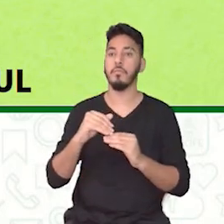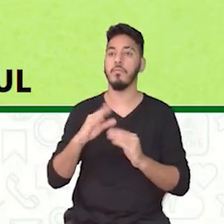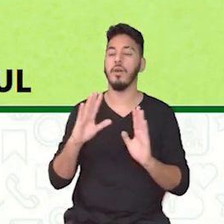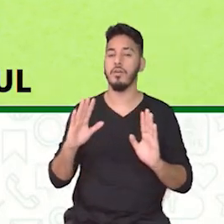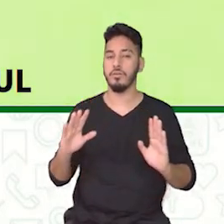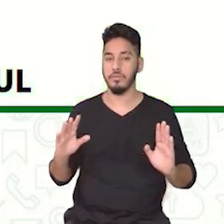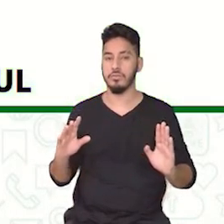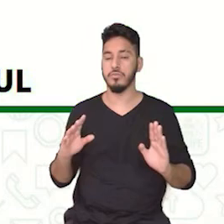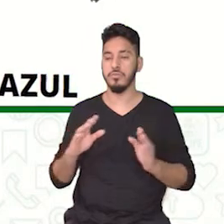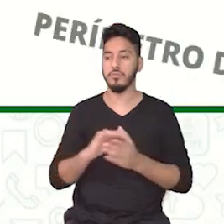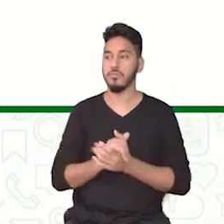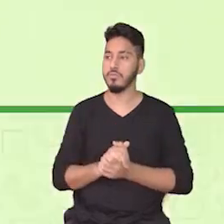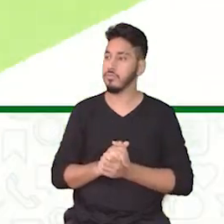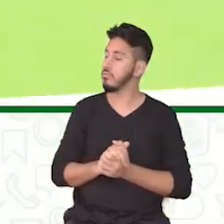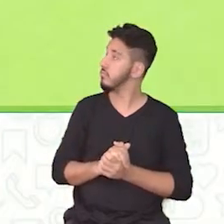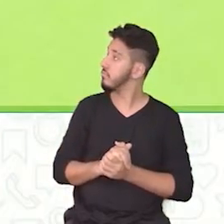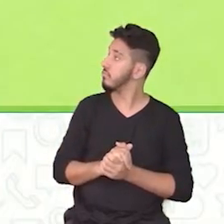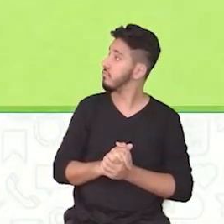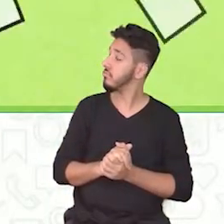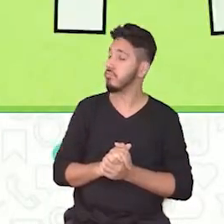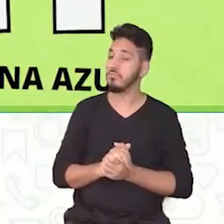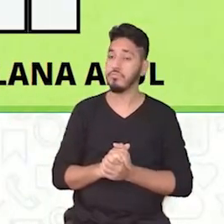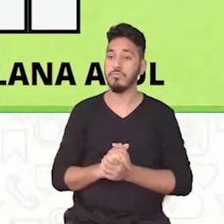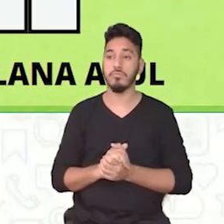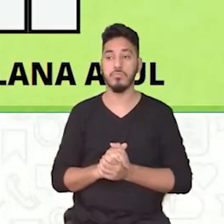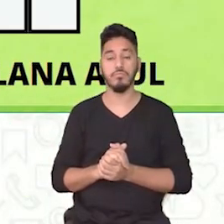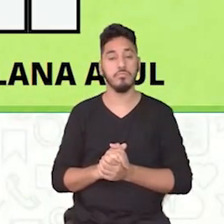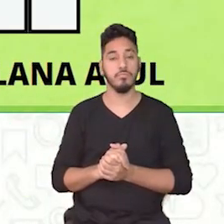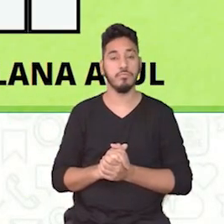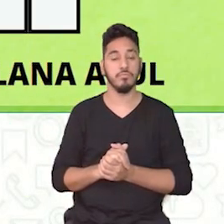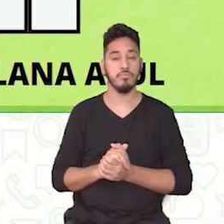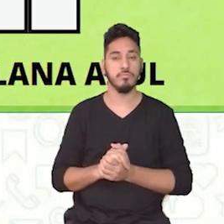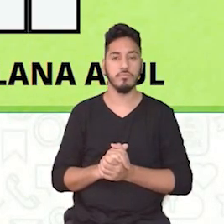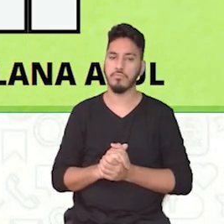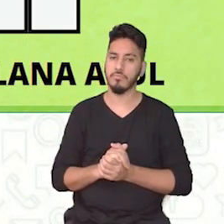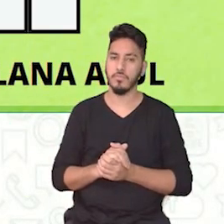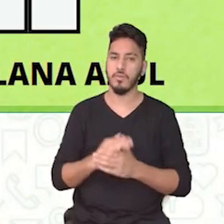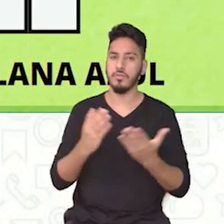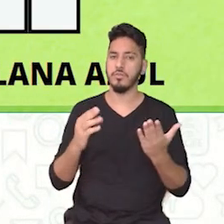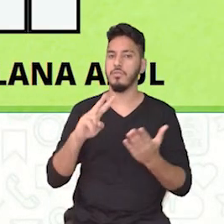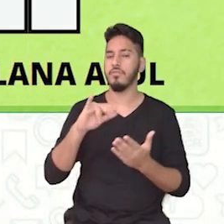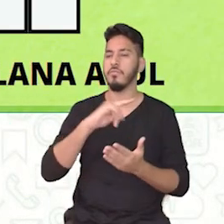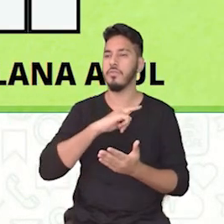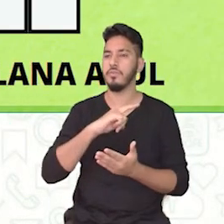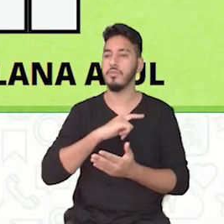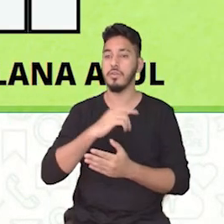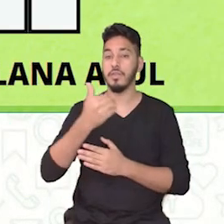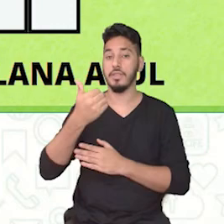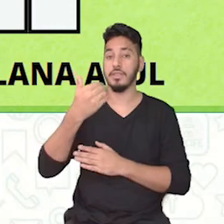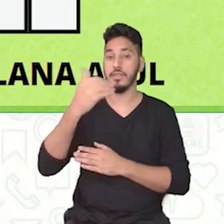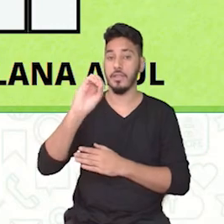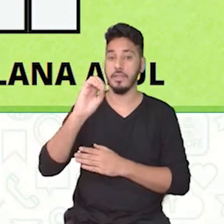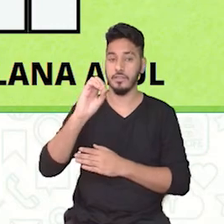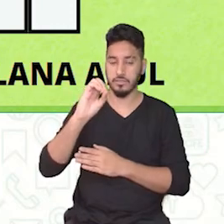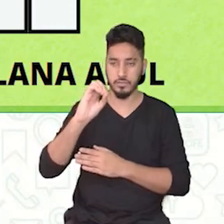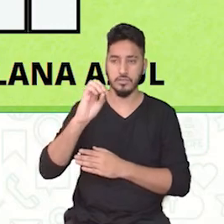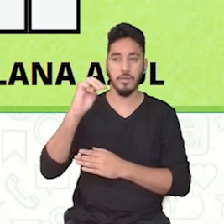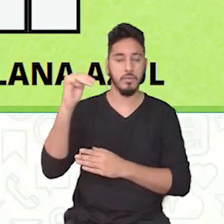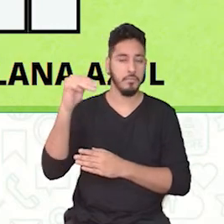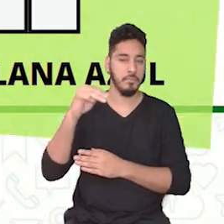ali embaixo, tem mais 3 embaixo, não é isso? Então, vai me dar, olha, 10 metros,